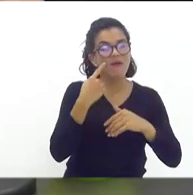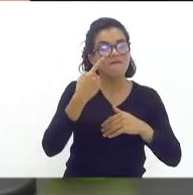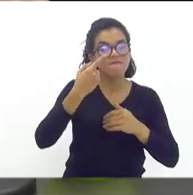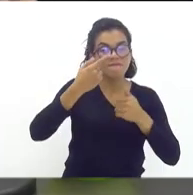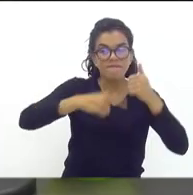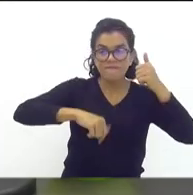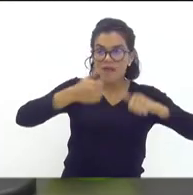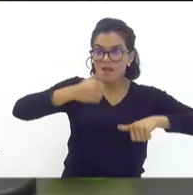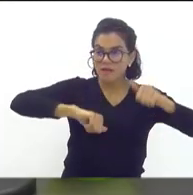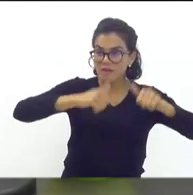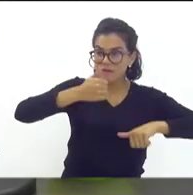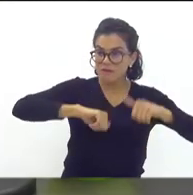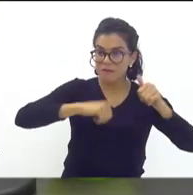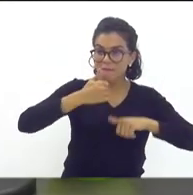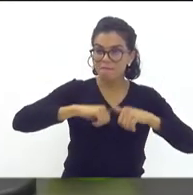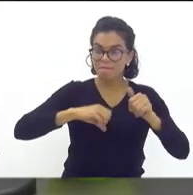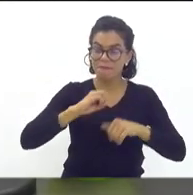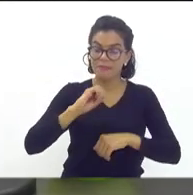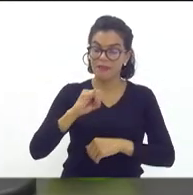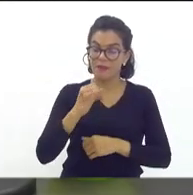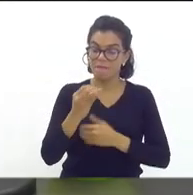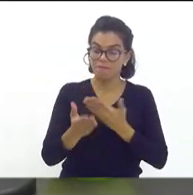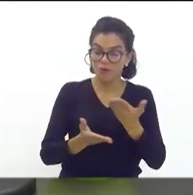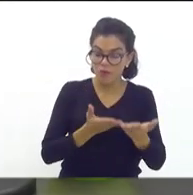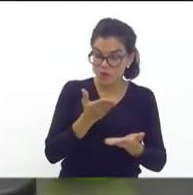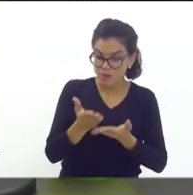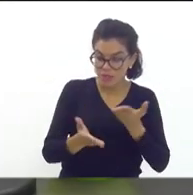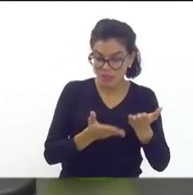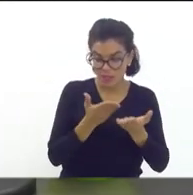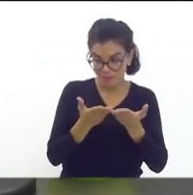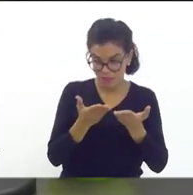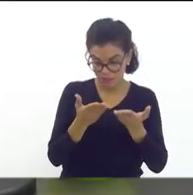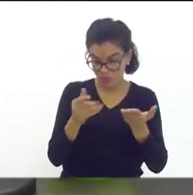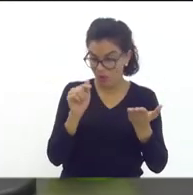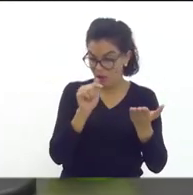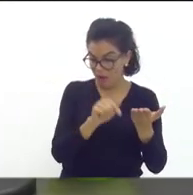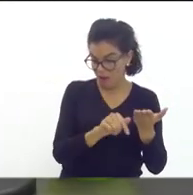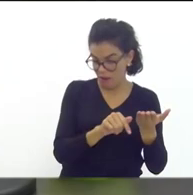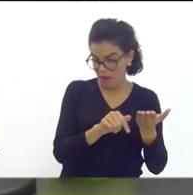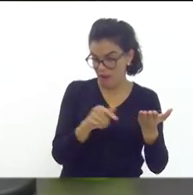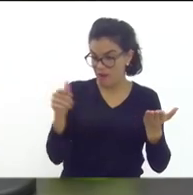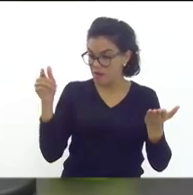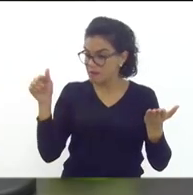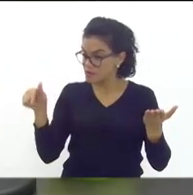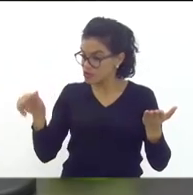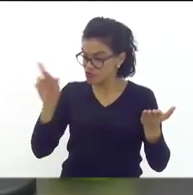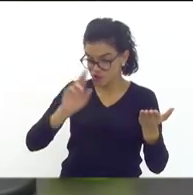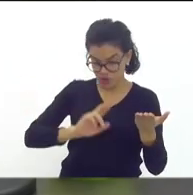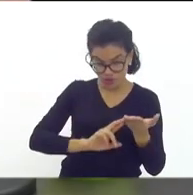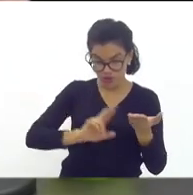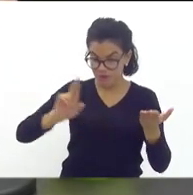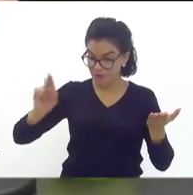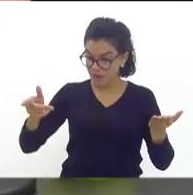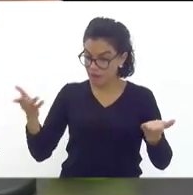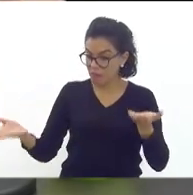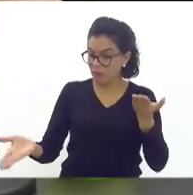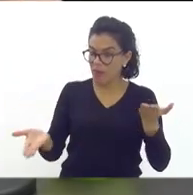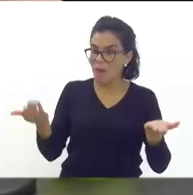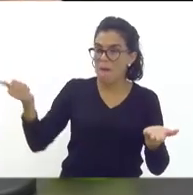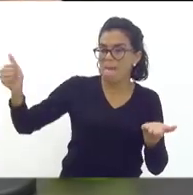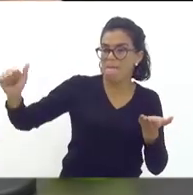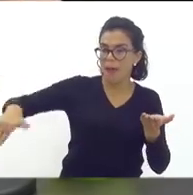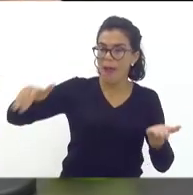se de alguma forma o tratamento que está sendo dado a ela é diferente de tratamento